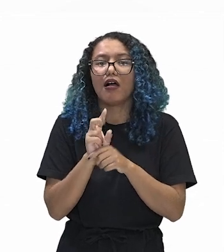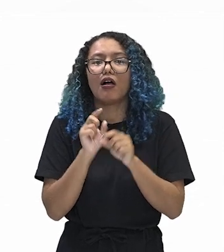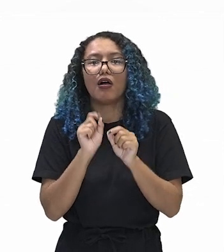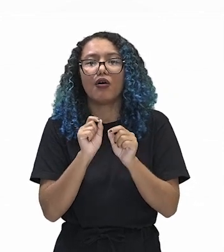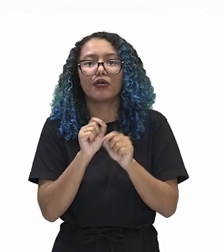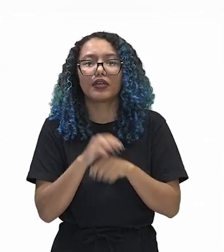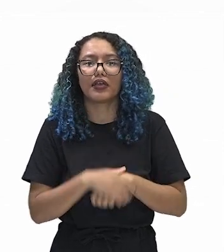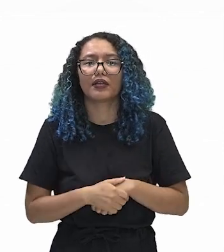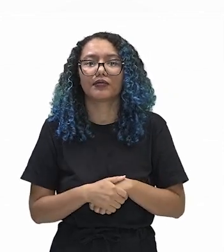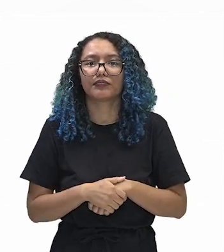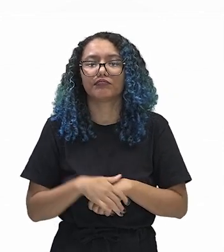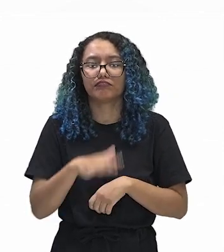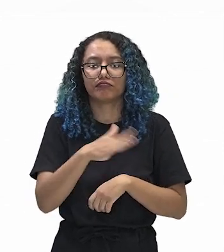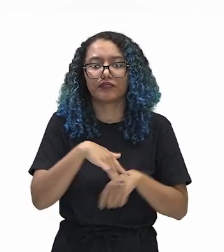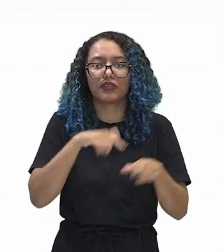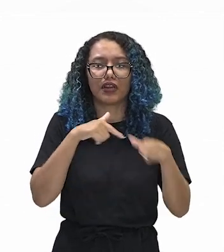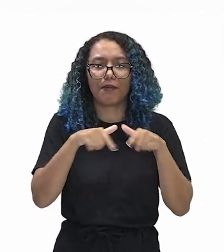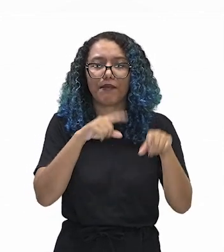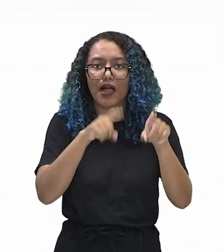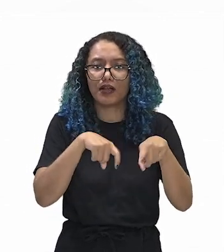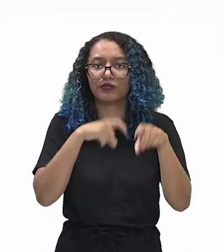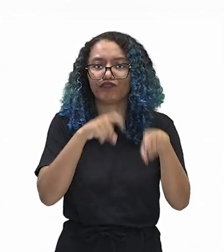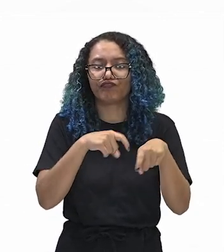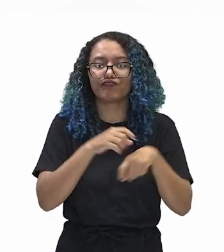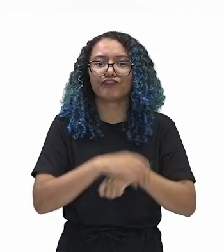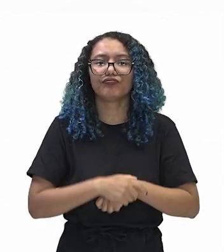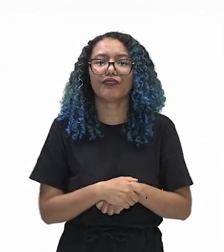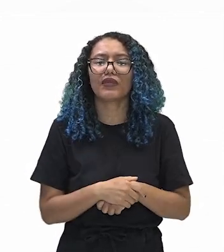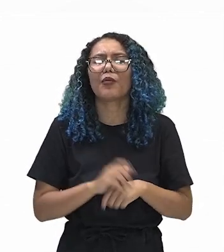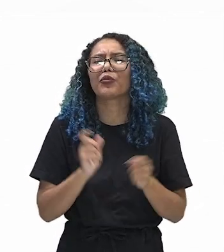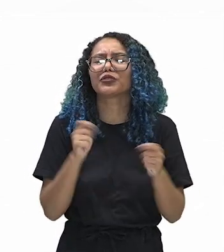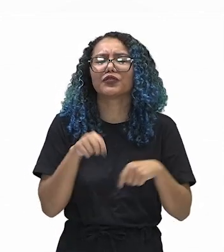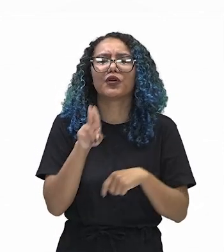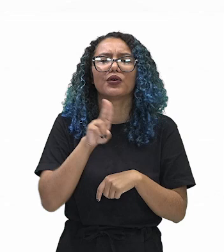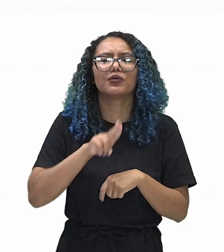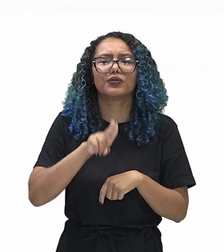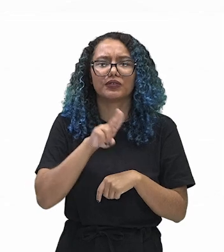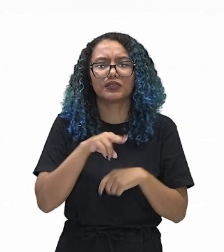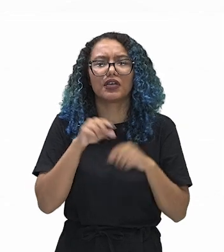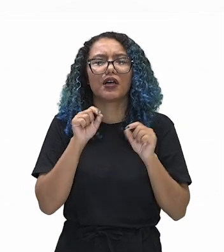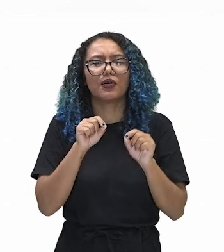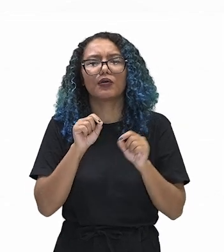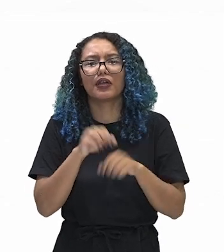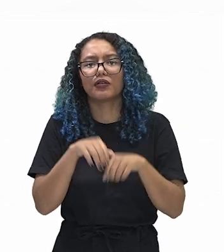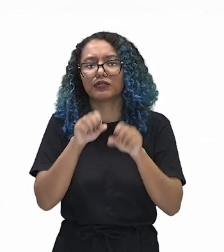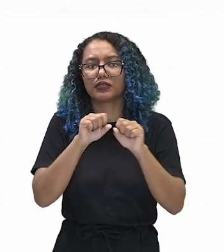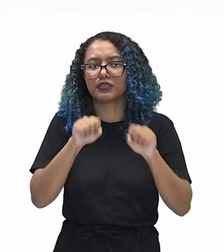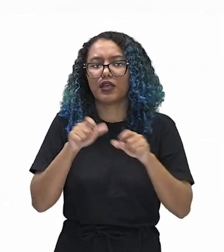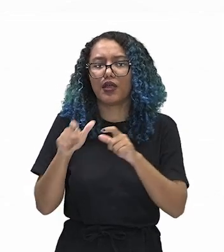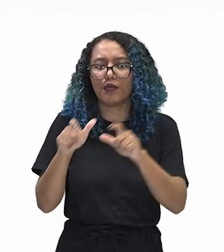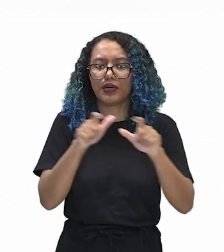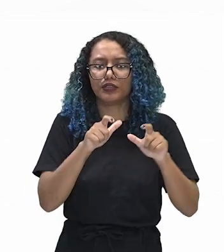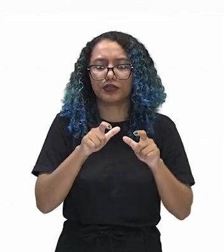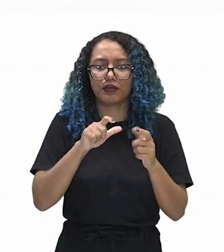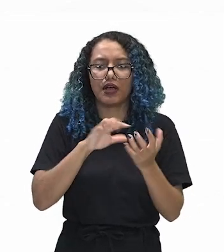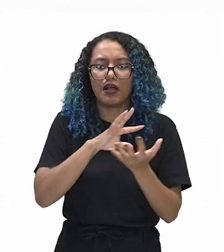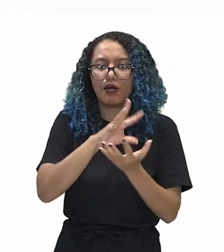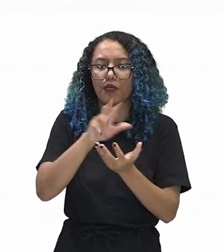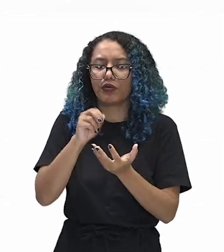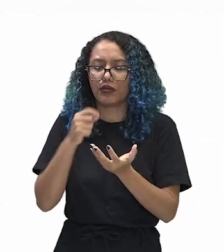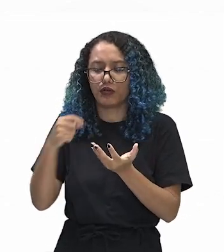o trabalho, a gente pode utilizar aquilo que nós chamamos de sistema de